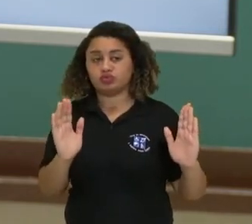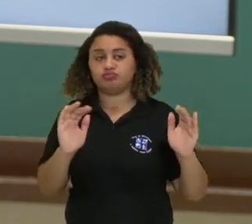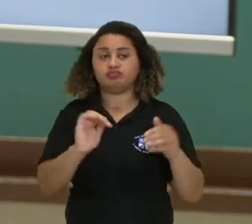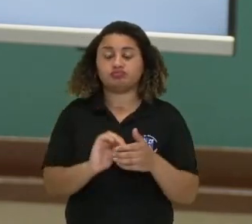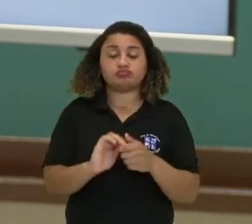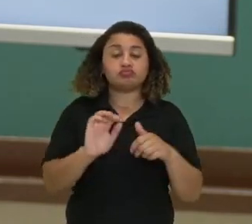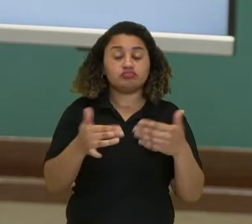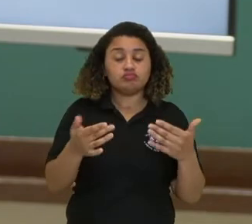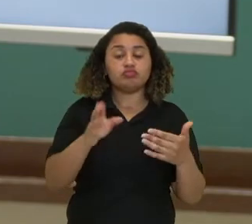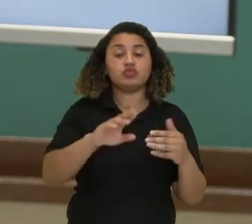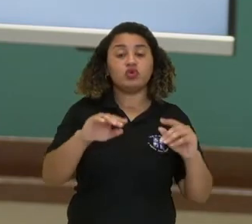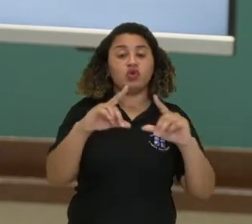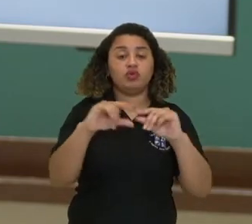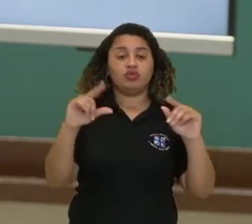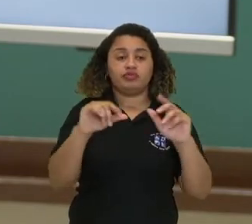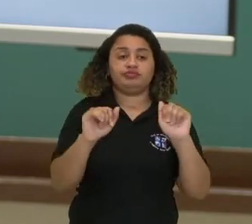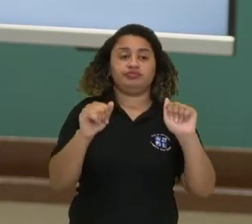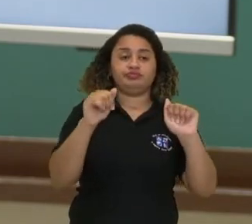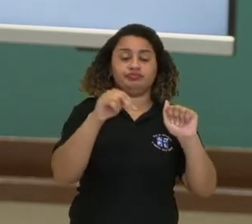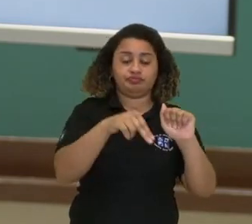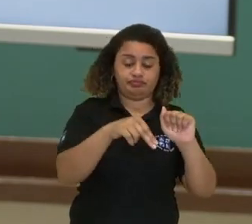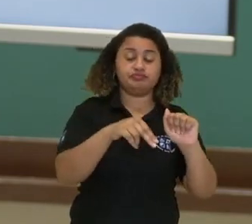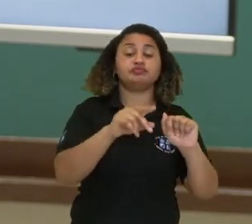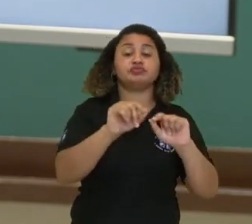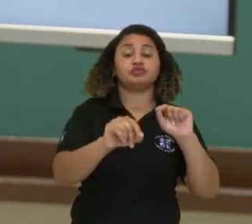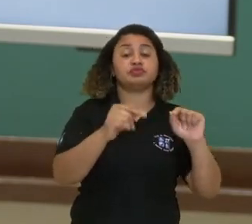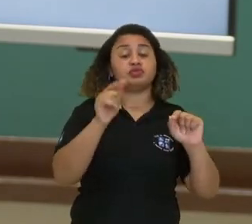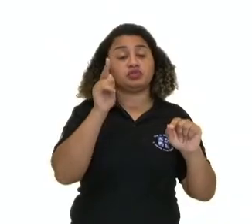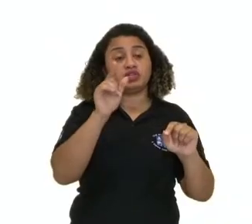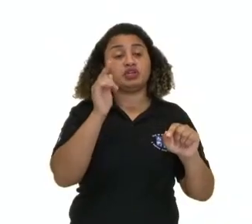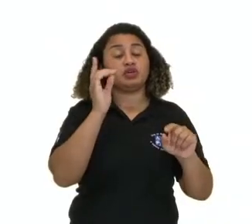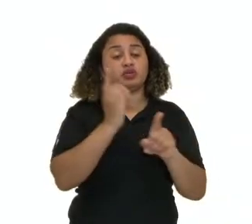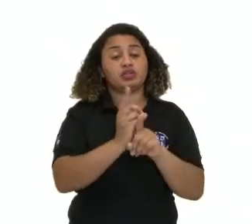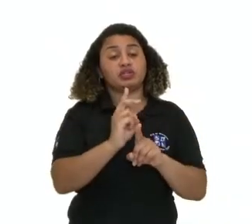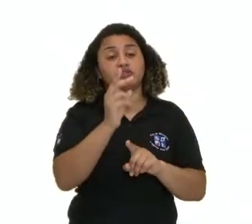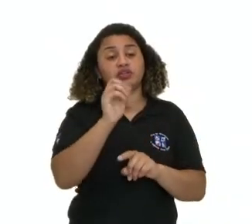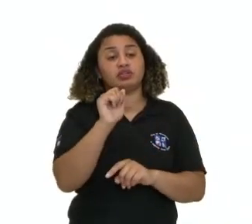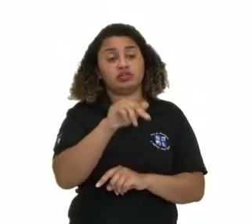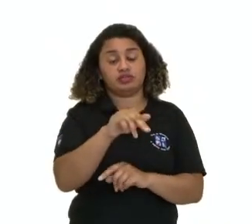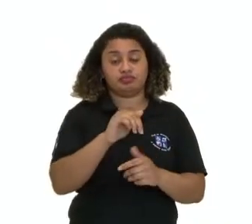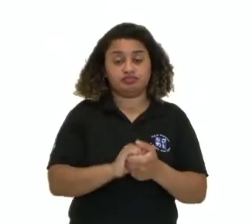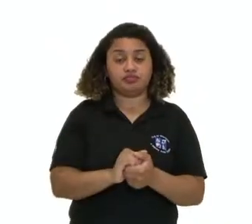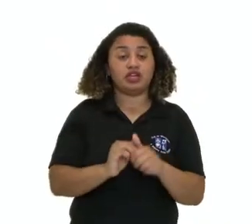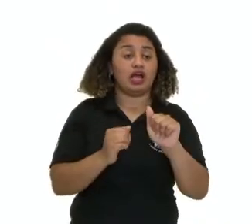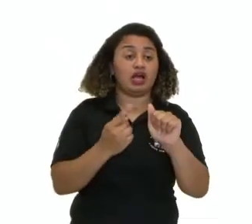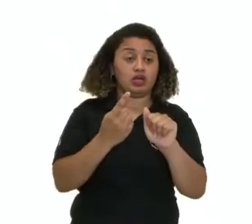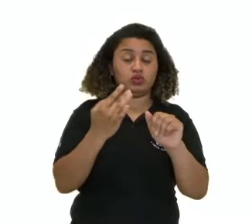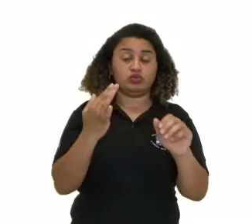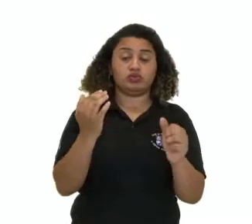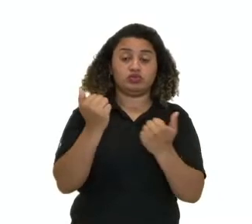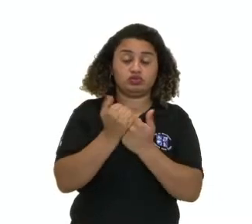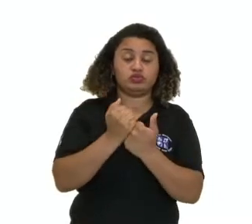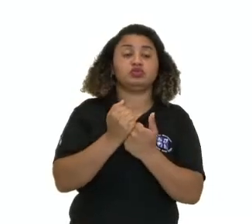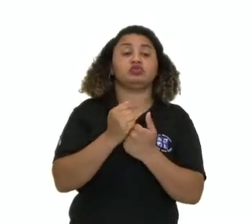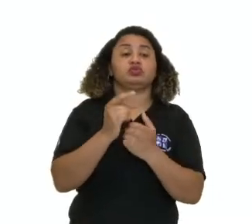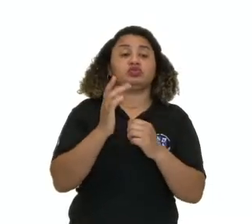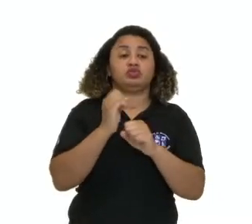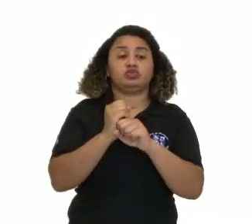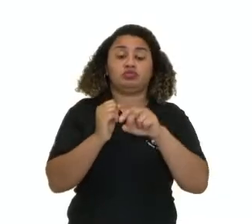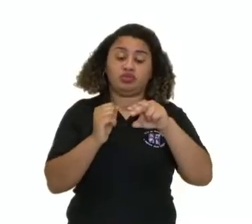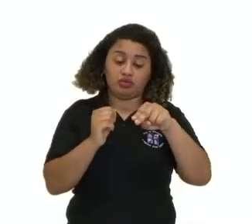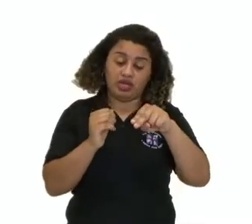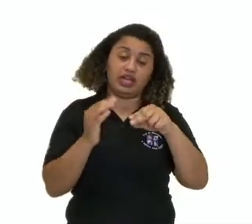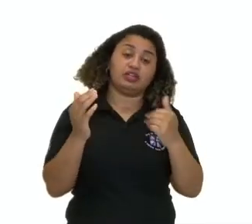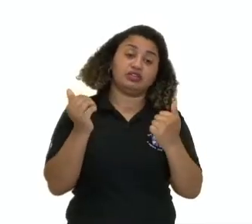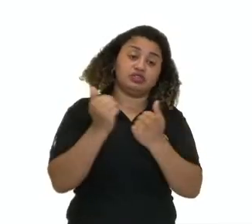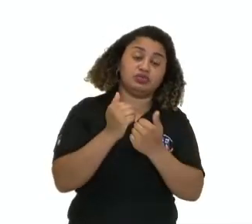Para isso, usamos a fórmula do termo geral de uma PA. An é igual a 1 mais n menos 1